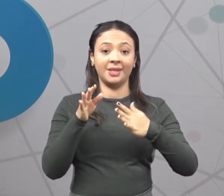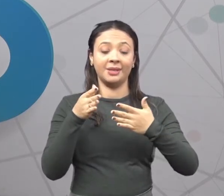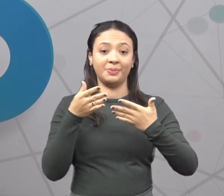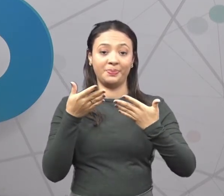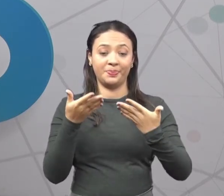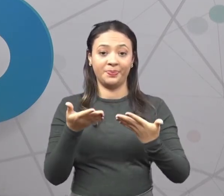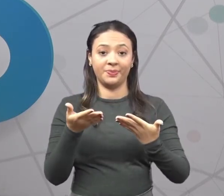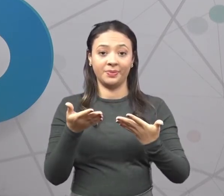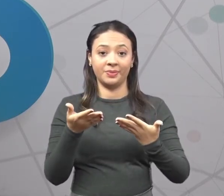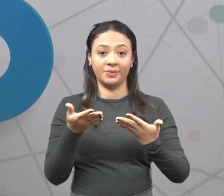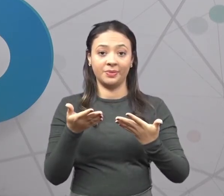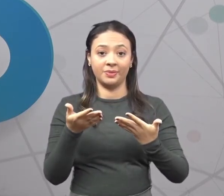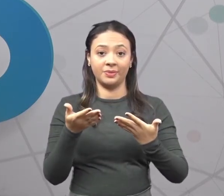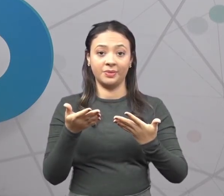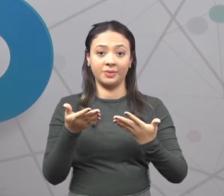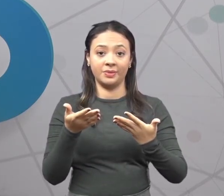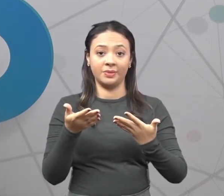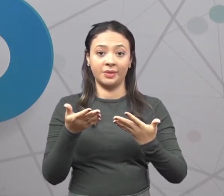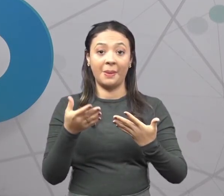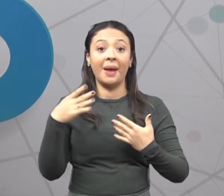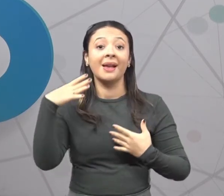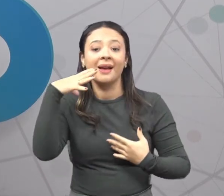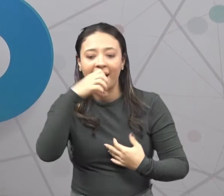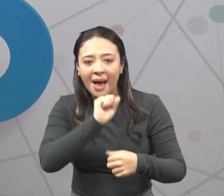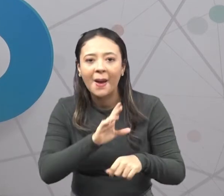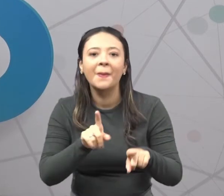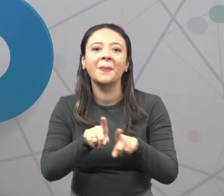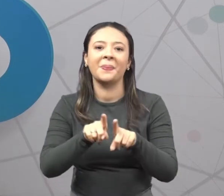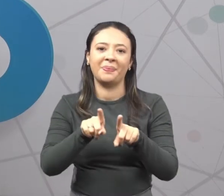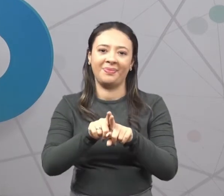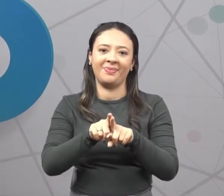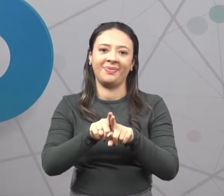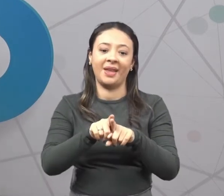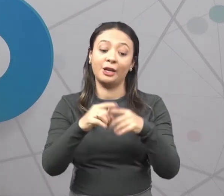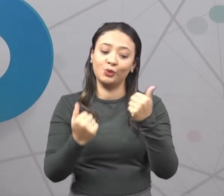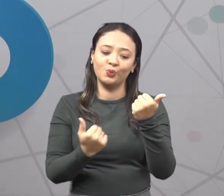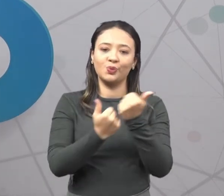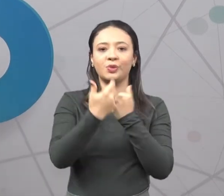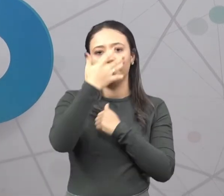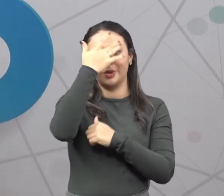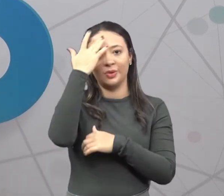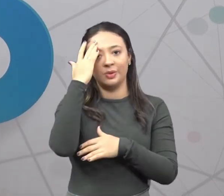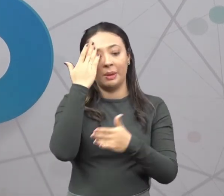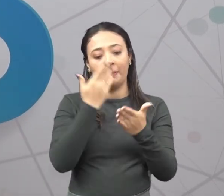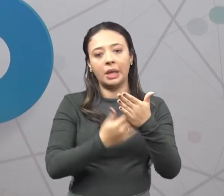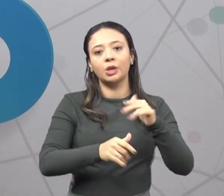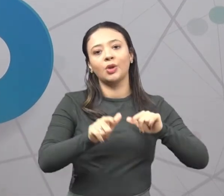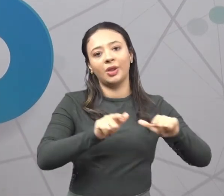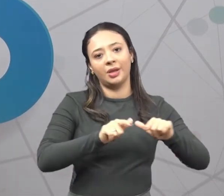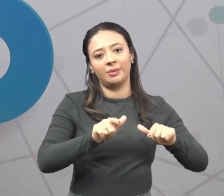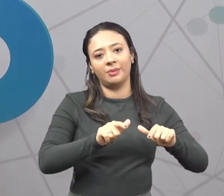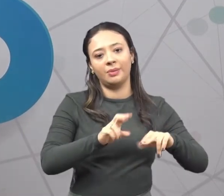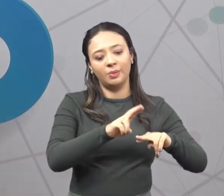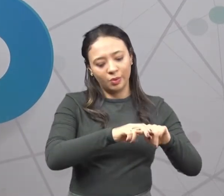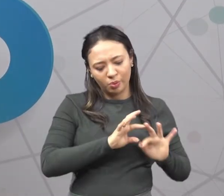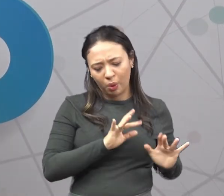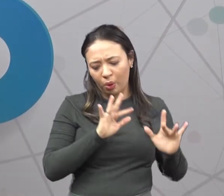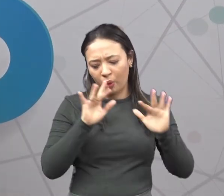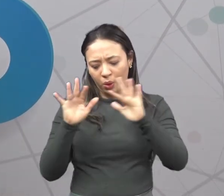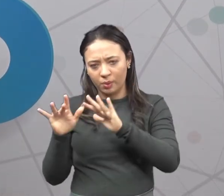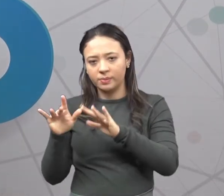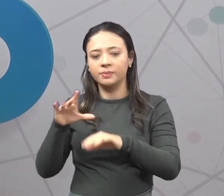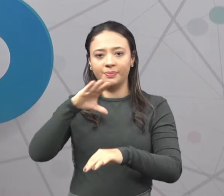mais consistente, de forma mais acelerada. Tudo bem? Vamos continuar vendo